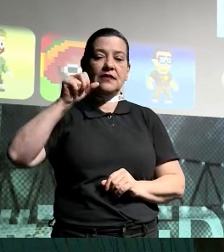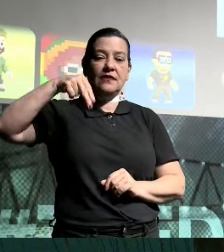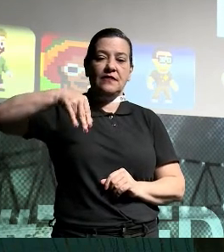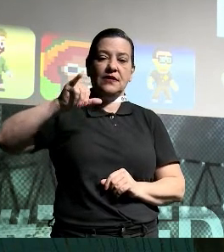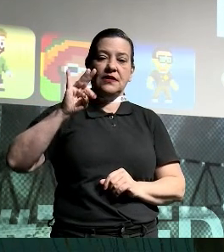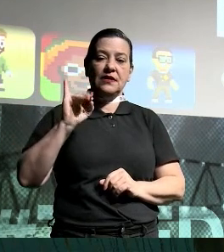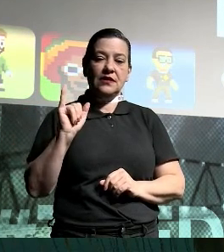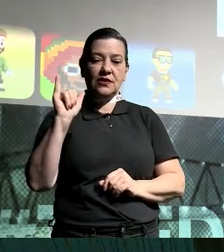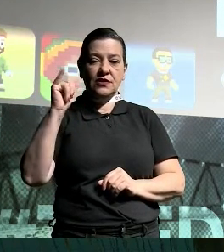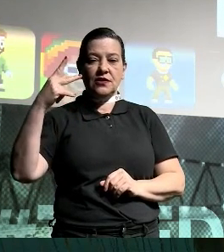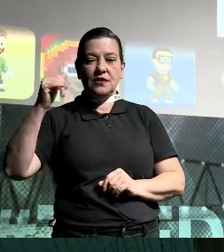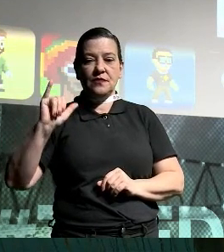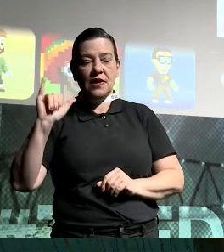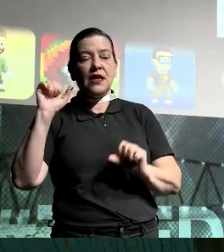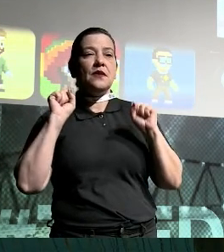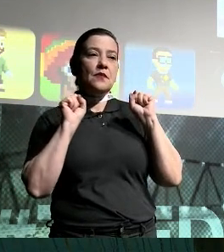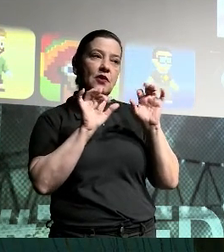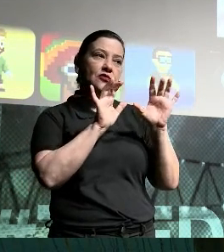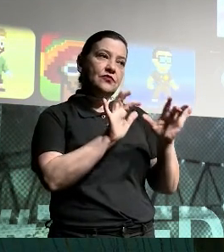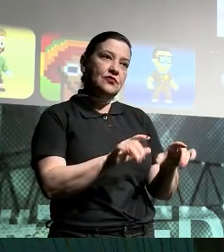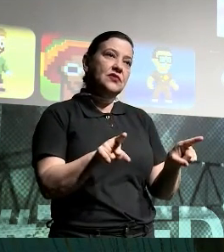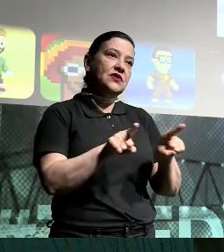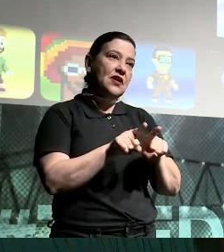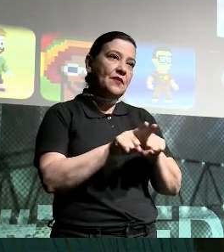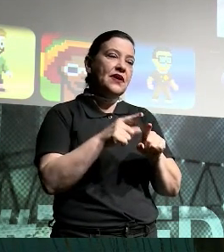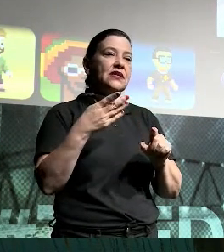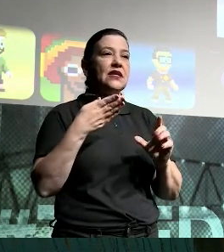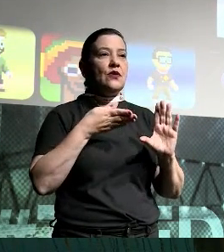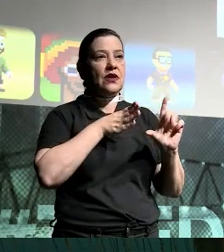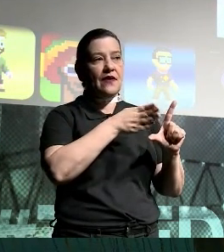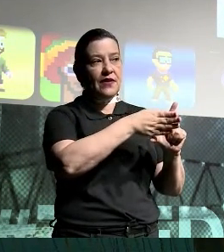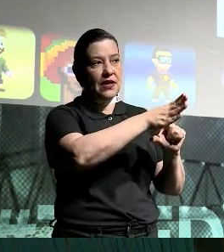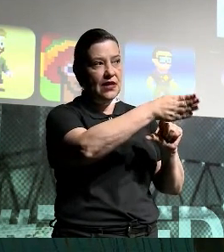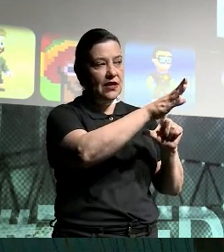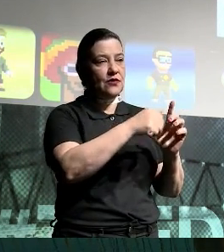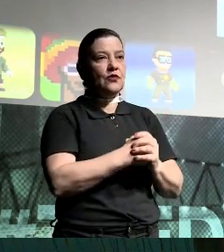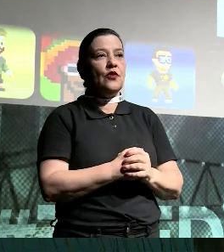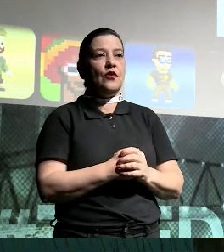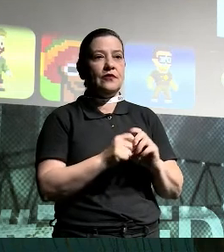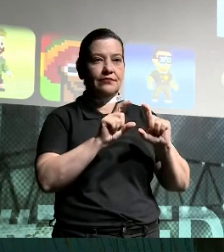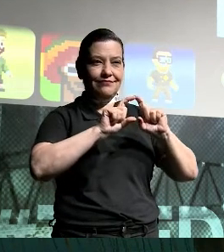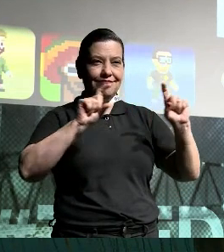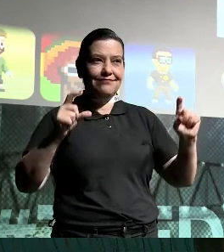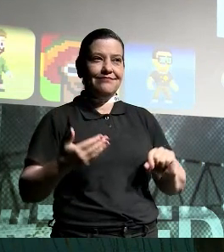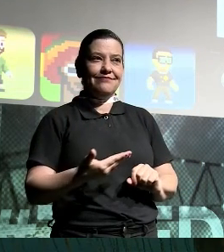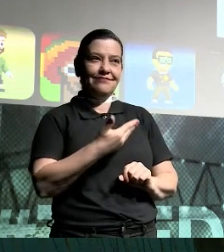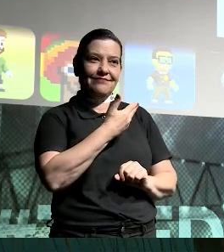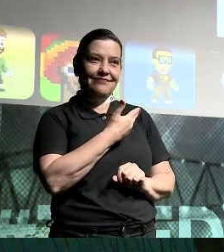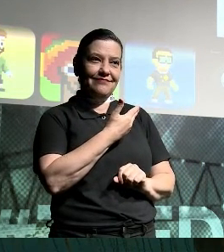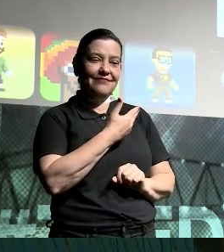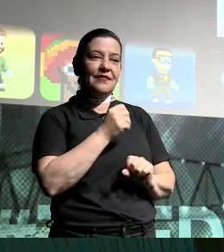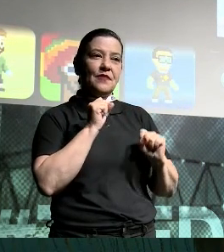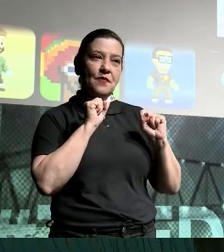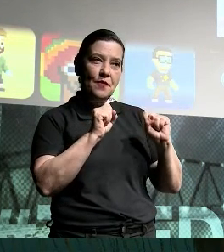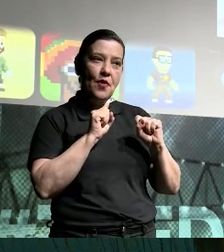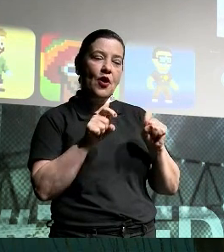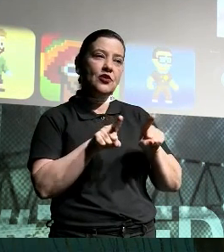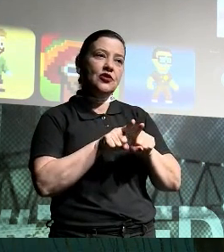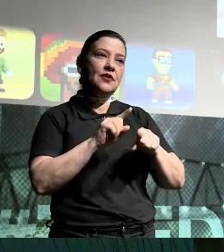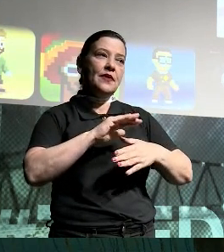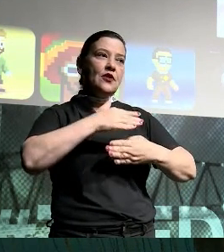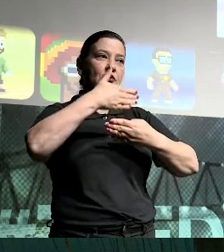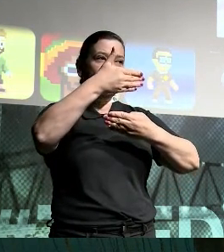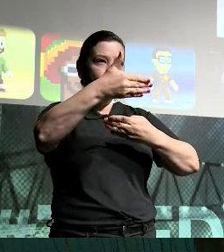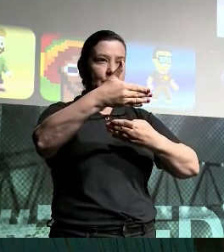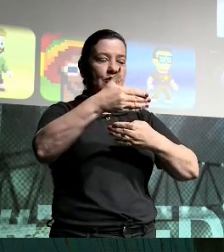esse QR Code ou digitar lá no seu navegador y.t, emoji de cowboy, mãozinha dada, notebook e diamante,